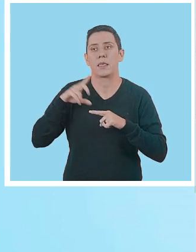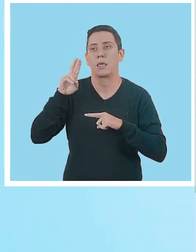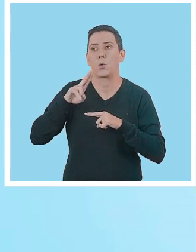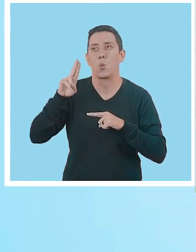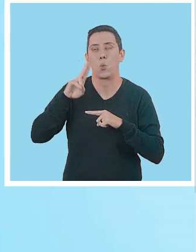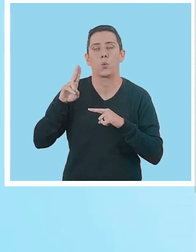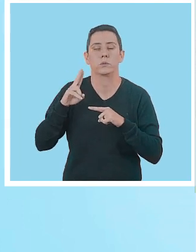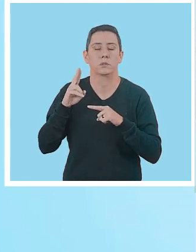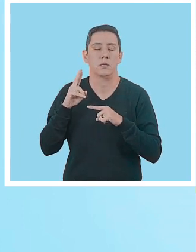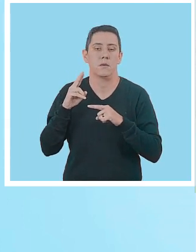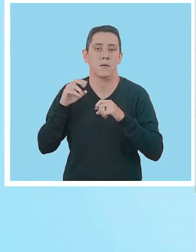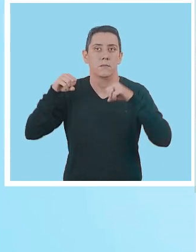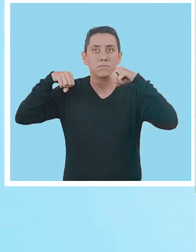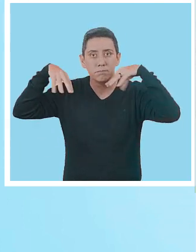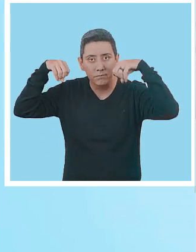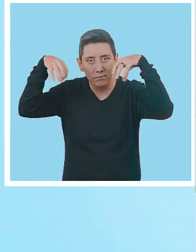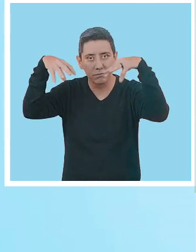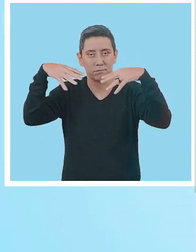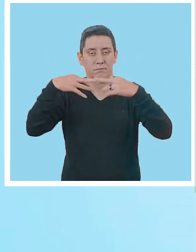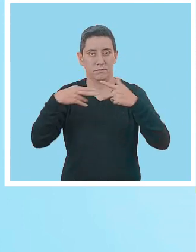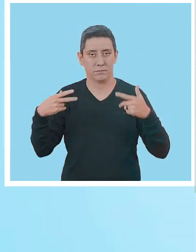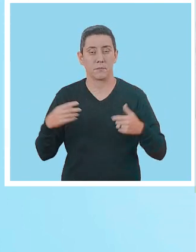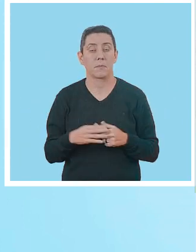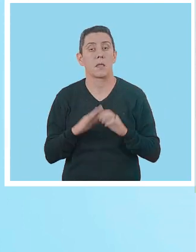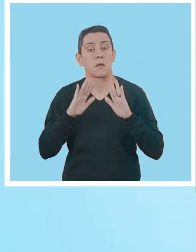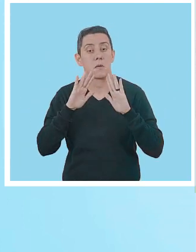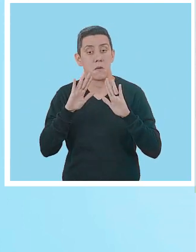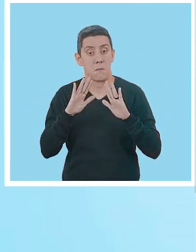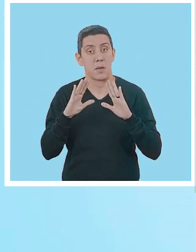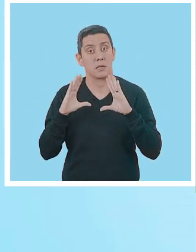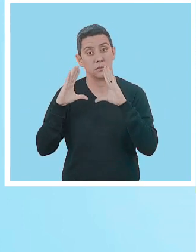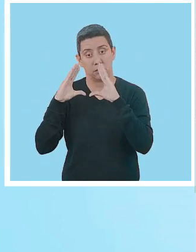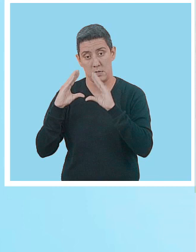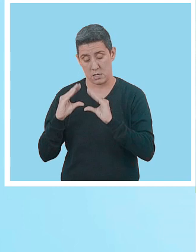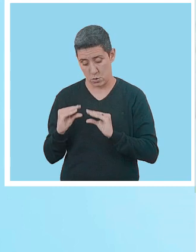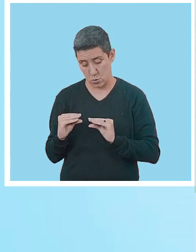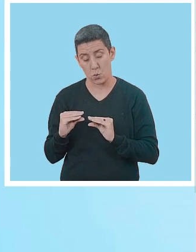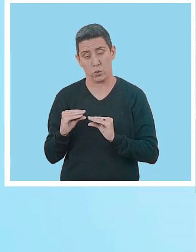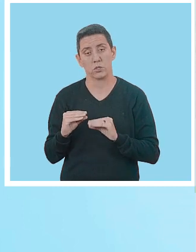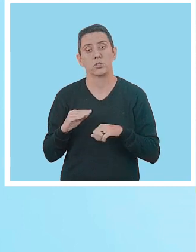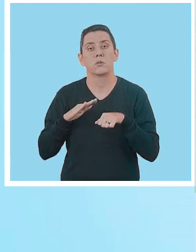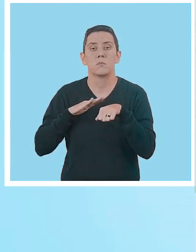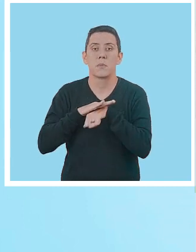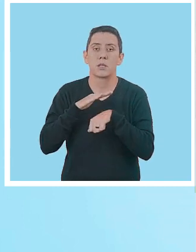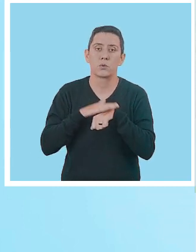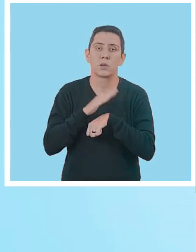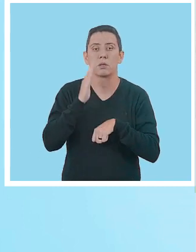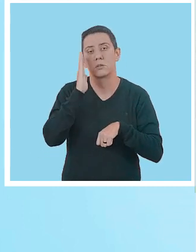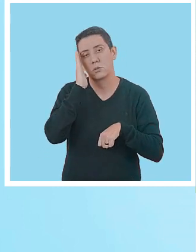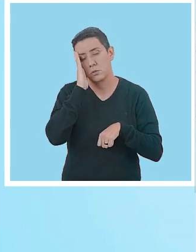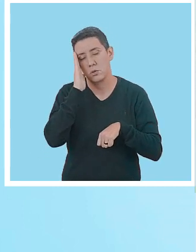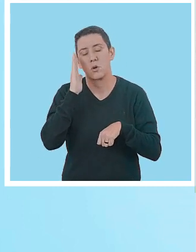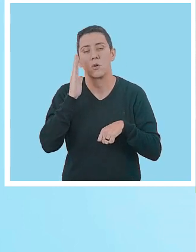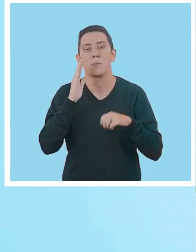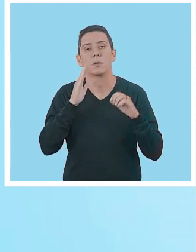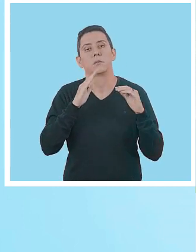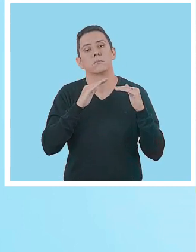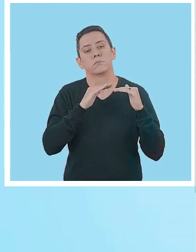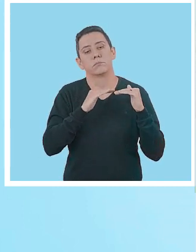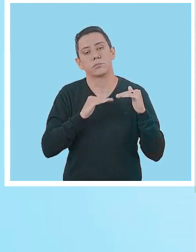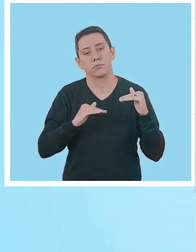né só que aí no final do dia tem um pico né que é quando as pessoas voltam no trabalho ligam Os